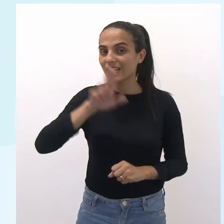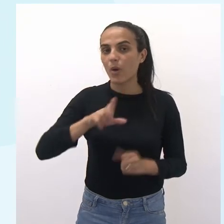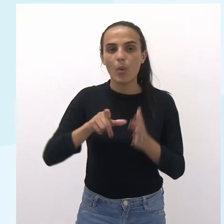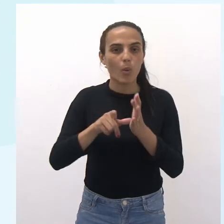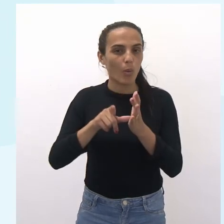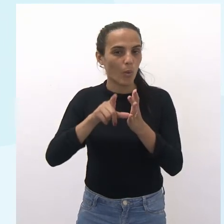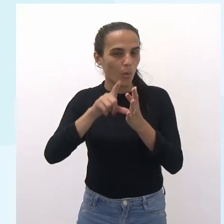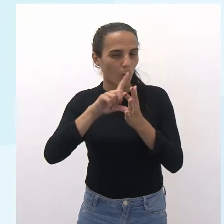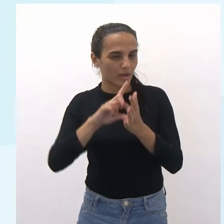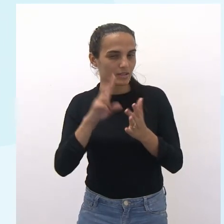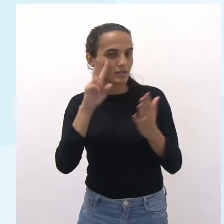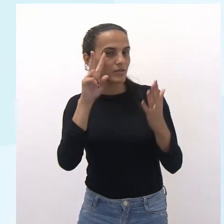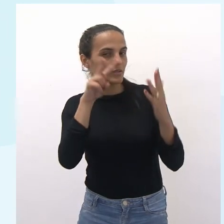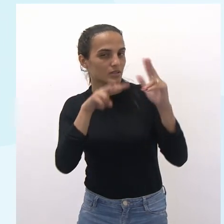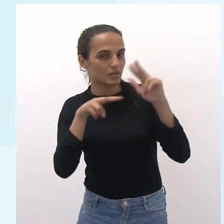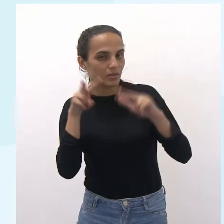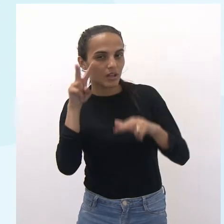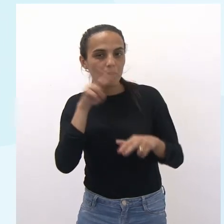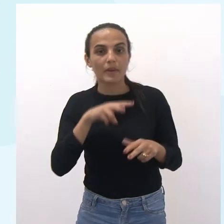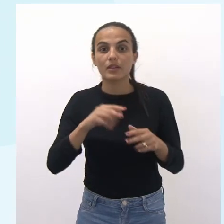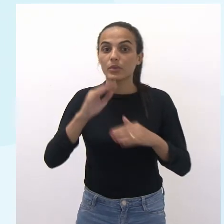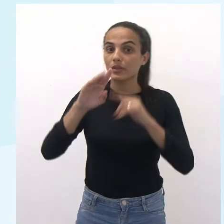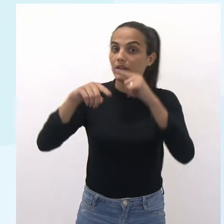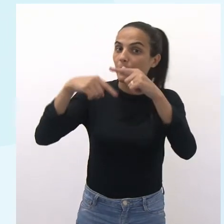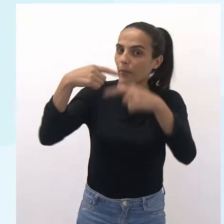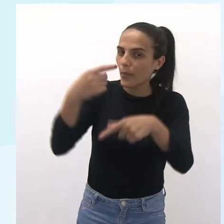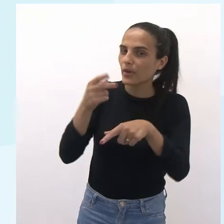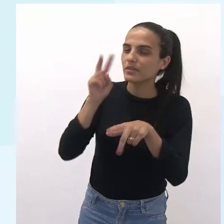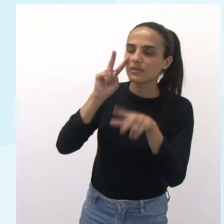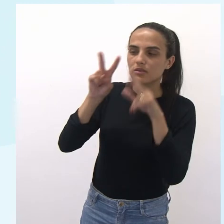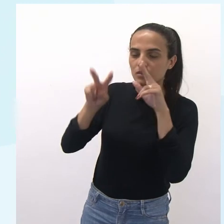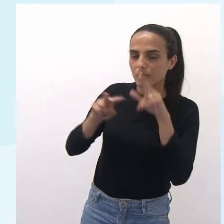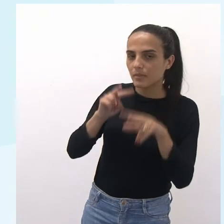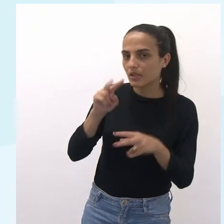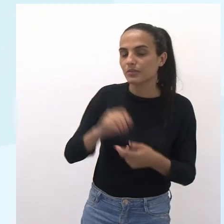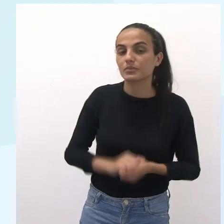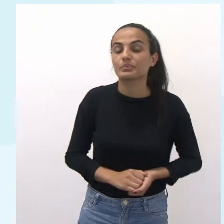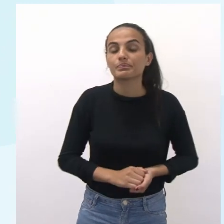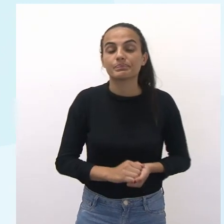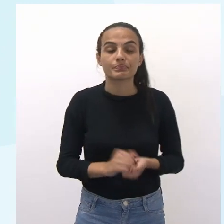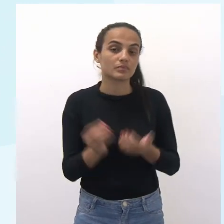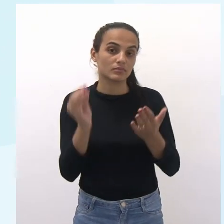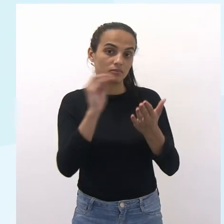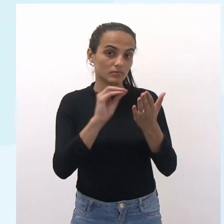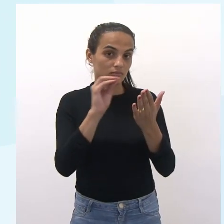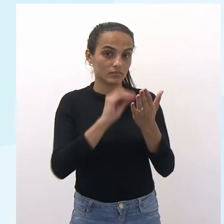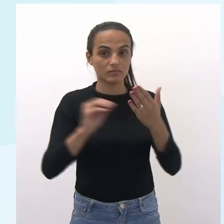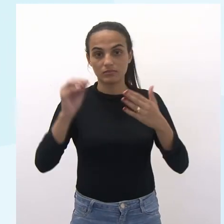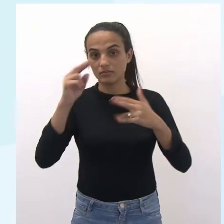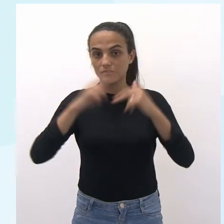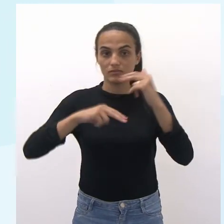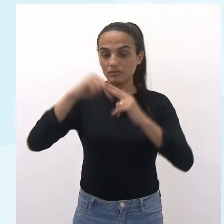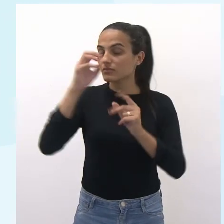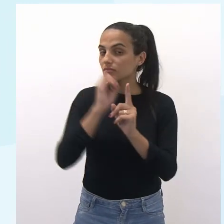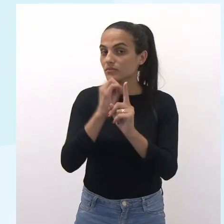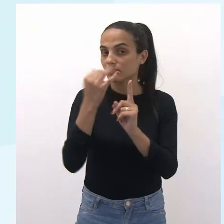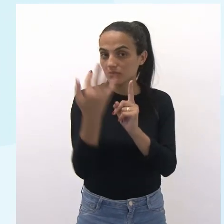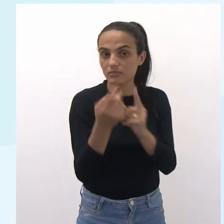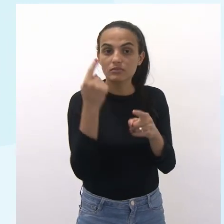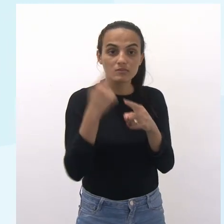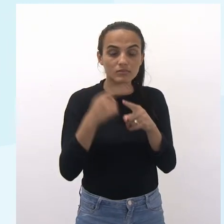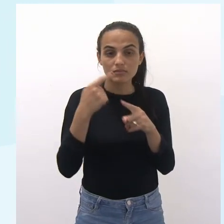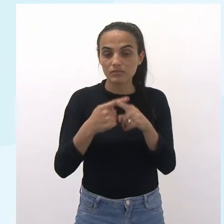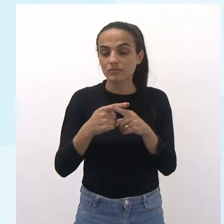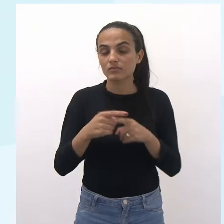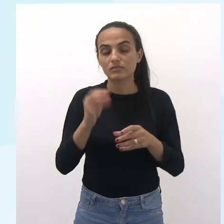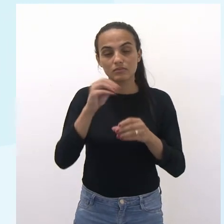antes-visionamento e o pós-visionamento. O antes-visionamento está colocado aqui no material de sociologia. Por quê?